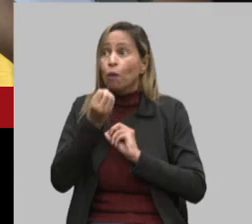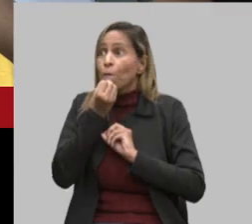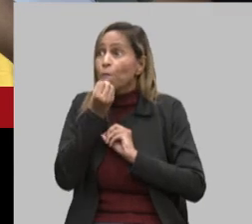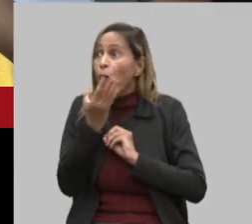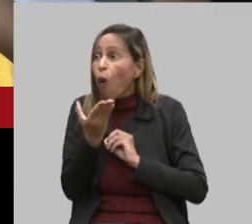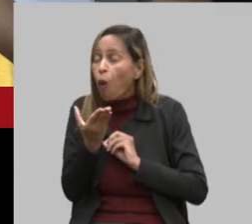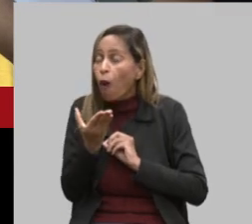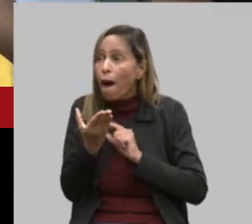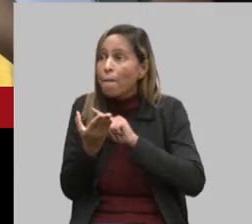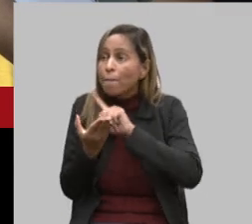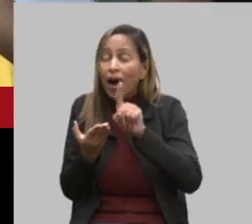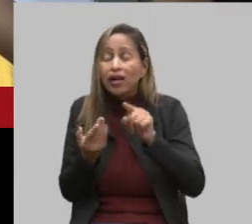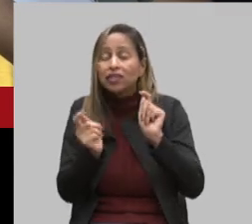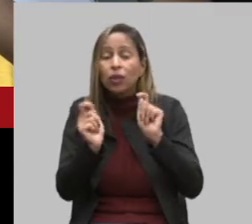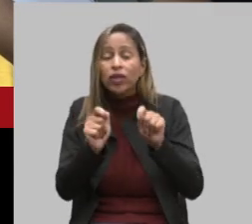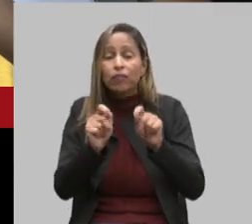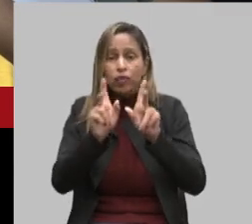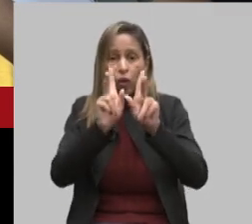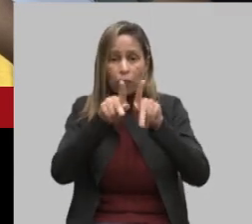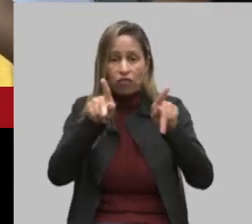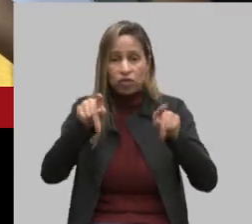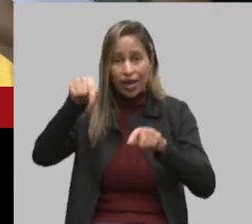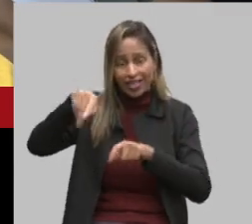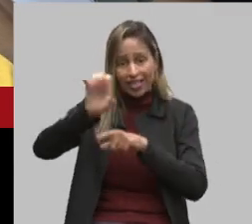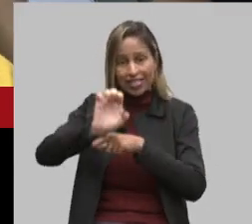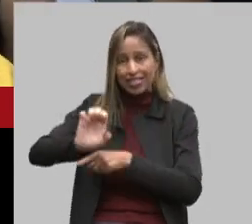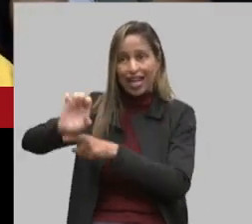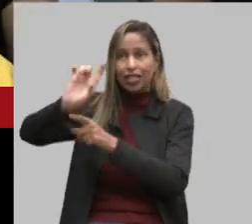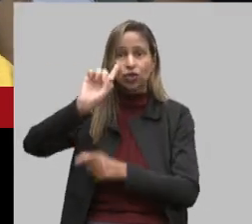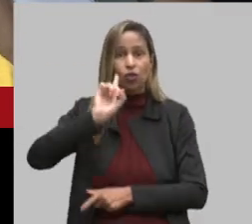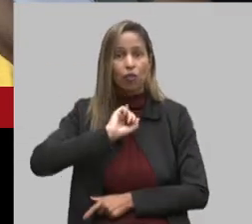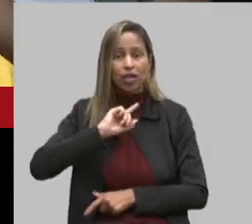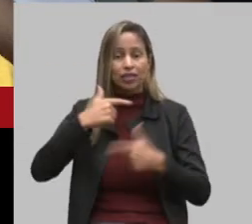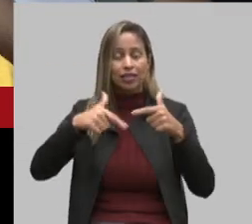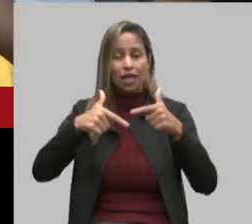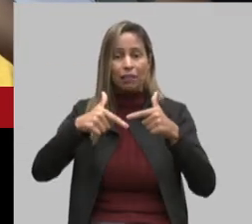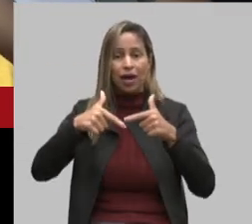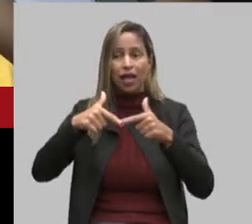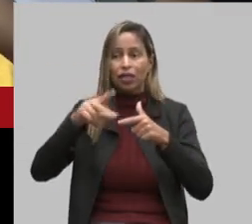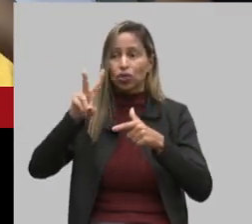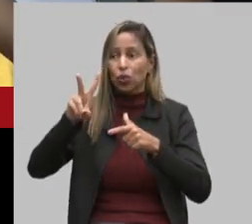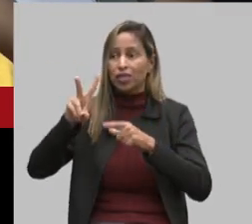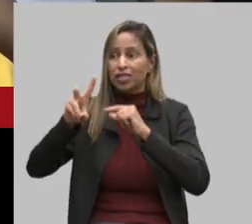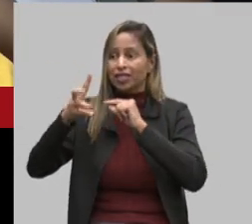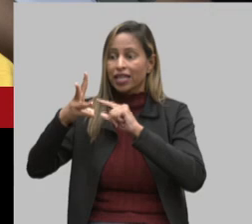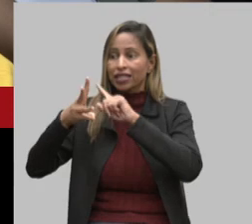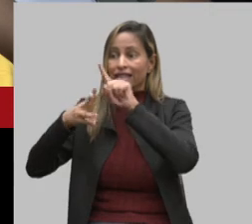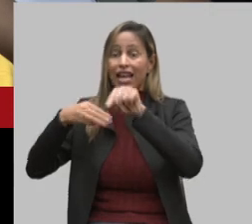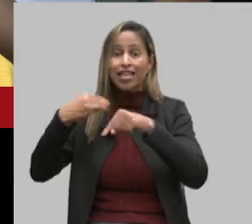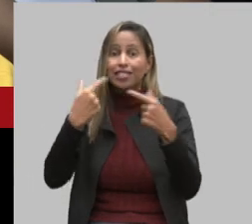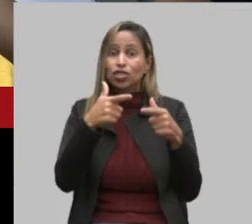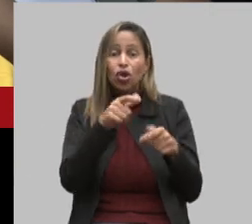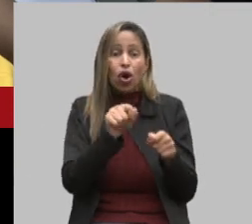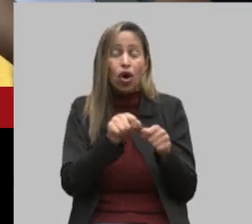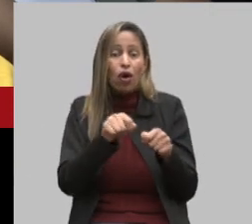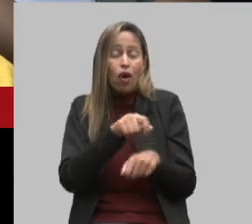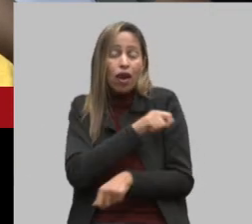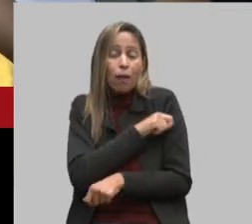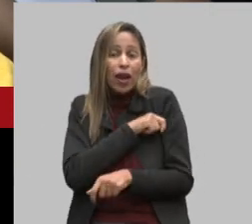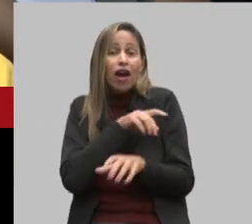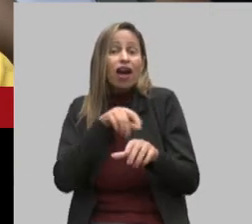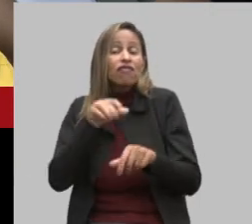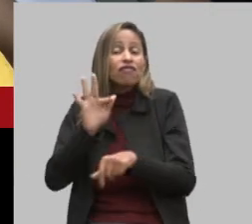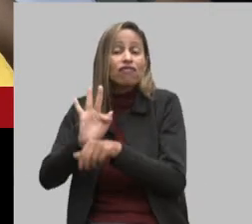como o professor aqui no nosso Estado de Minas tem que trabalhar em mais de dois empregos para poder sustentar as suas famílias e